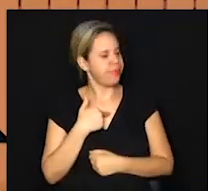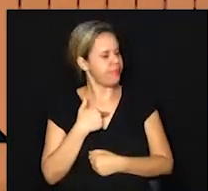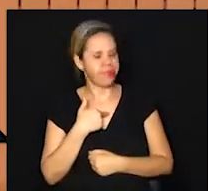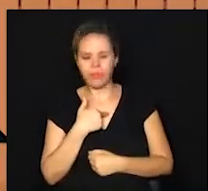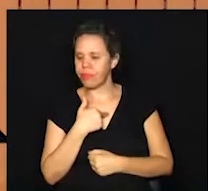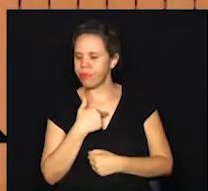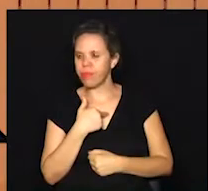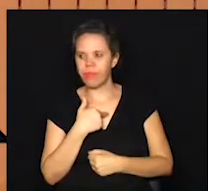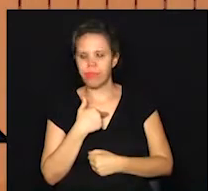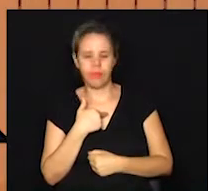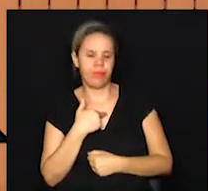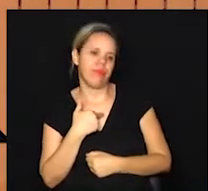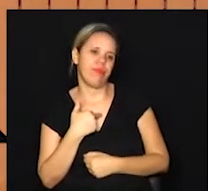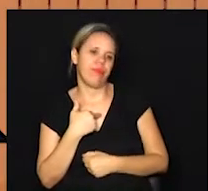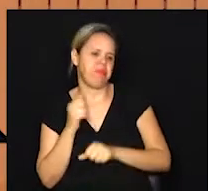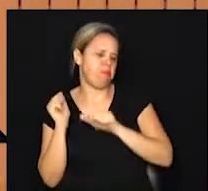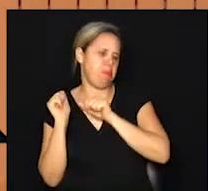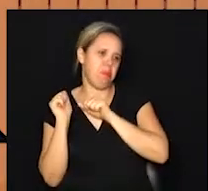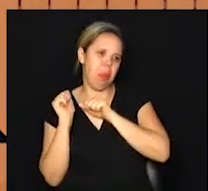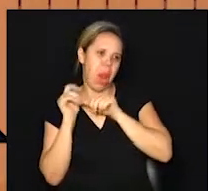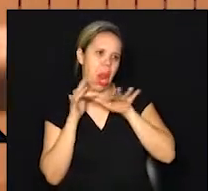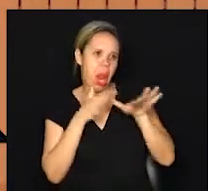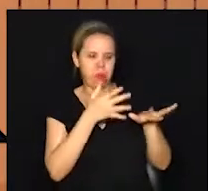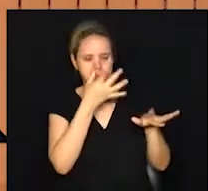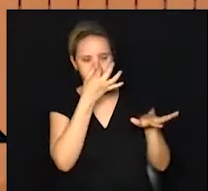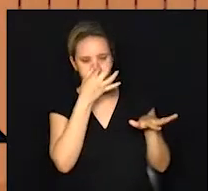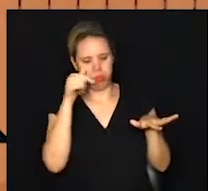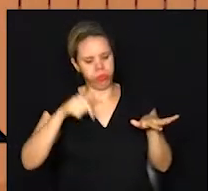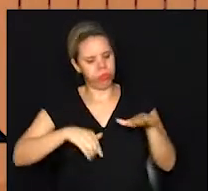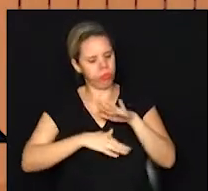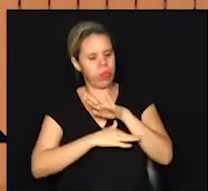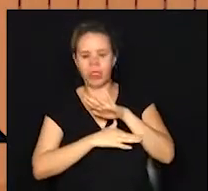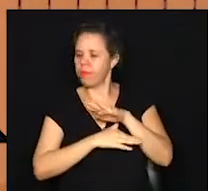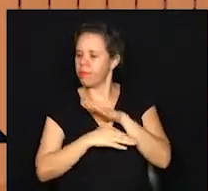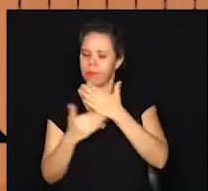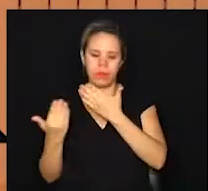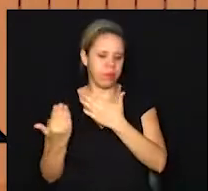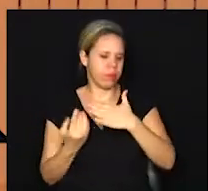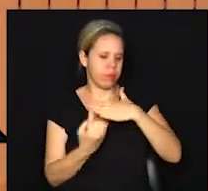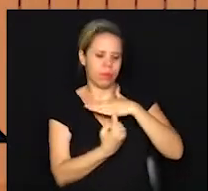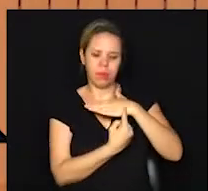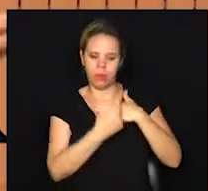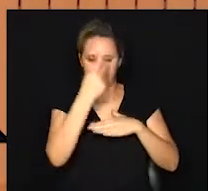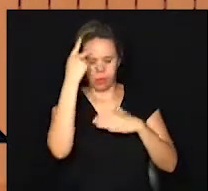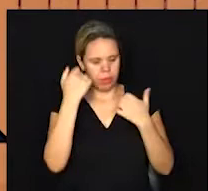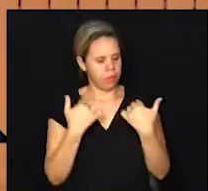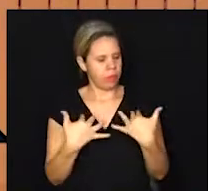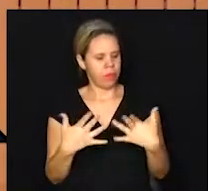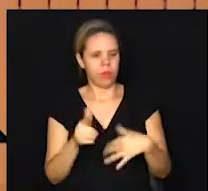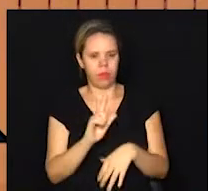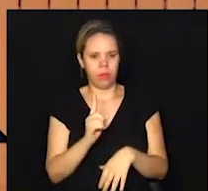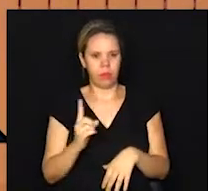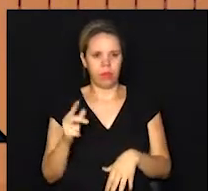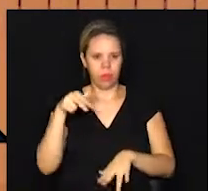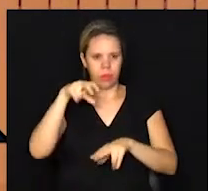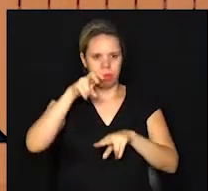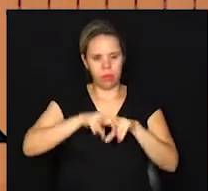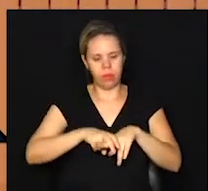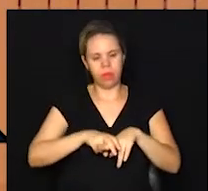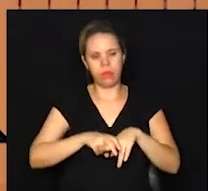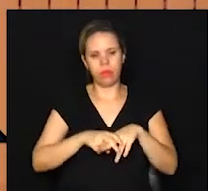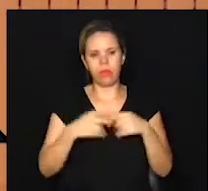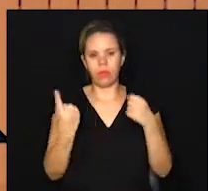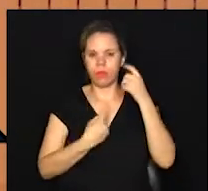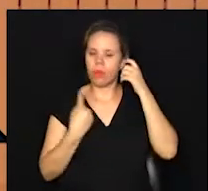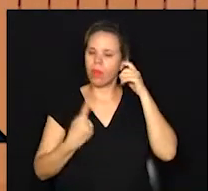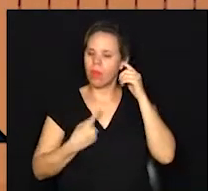estar em aglomeração, essa casa não está recebendo público, por isso eu estou aqui